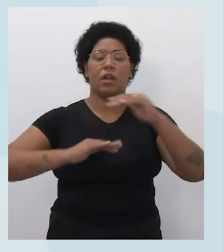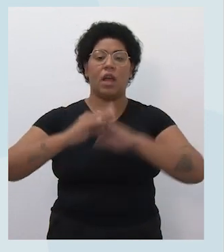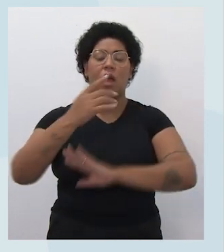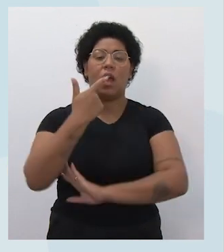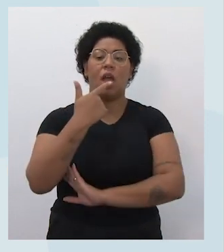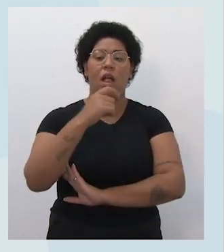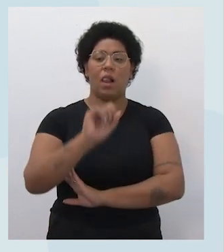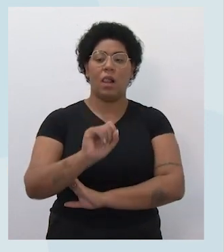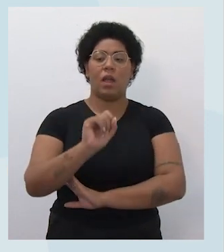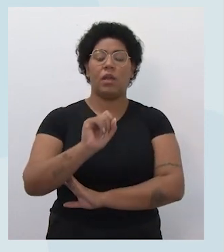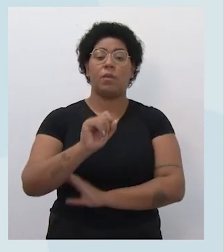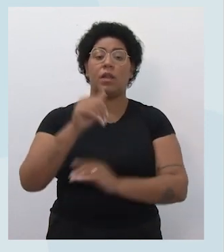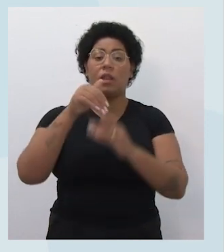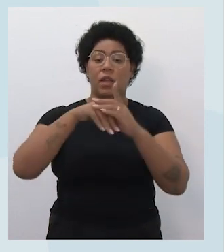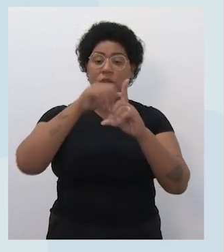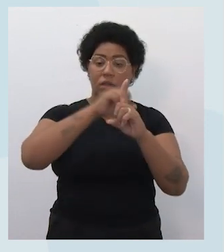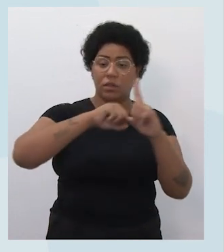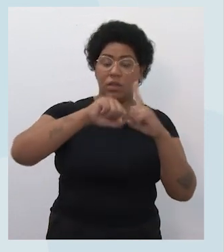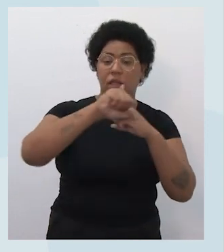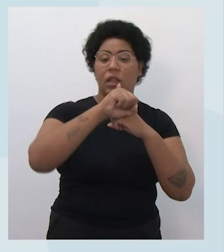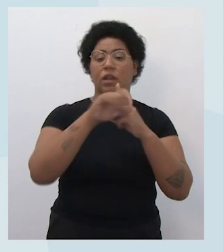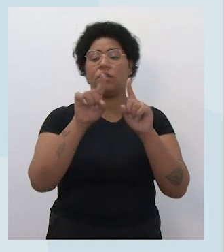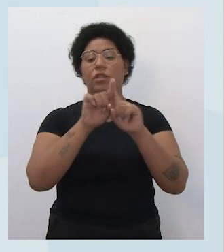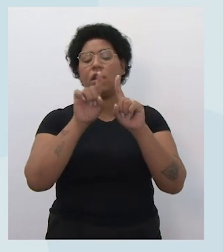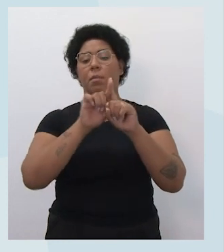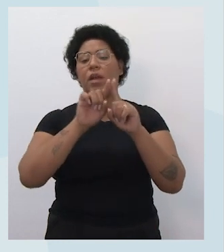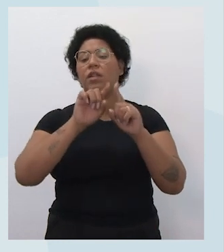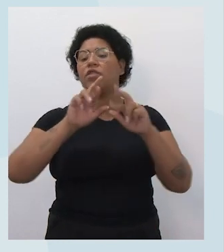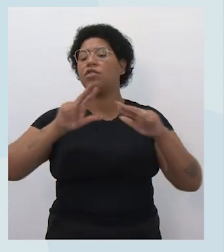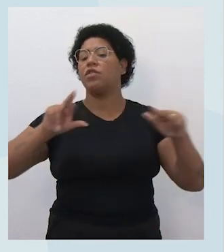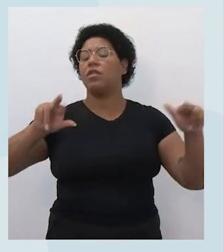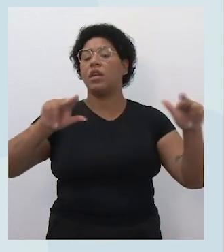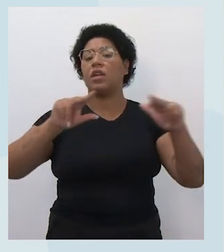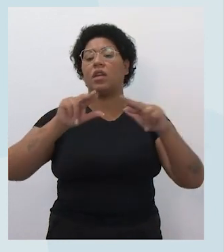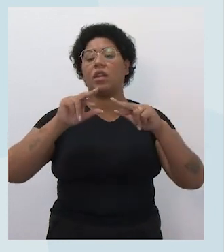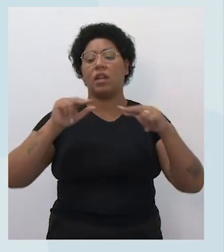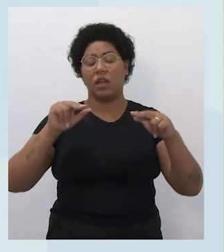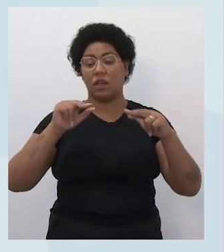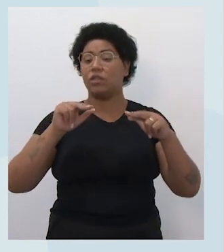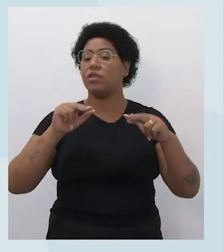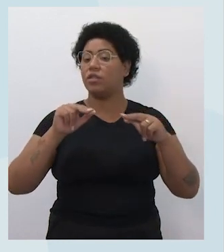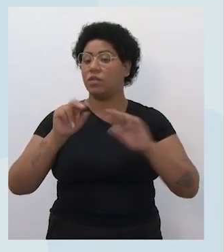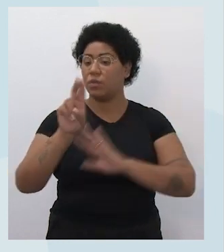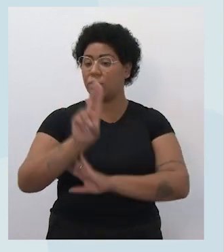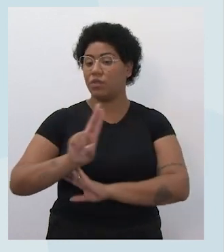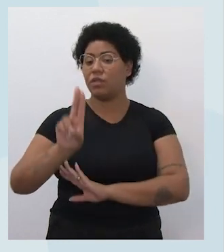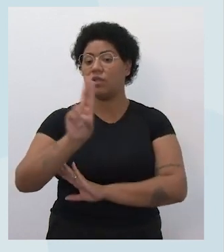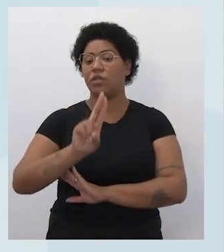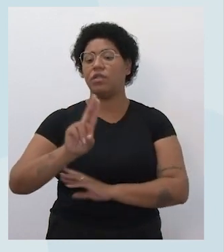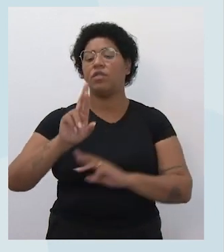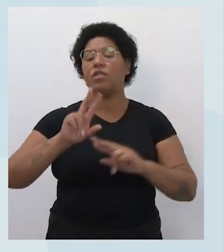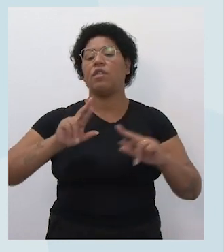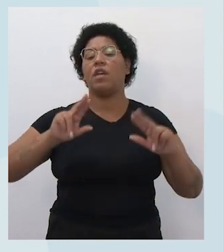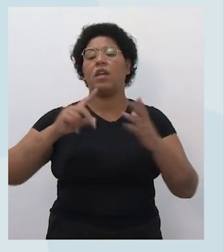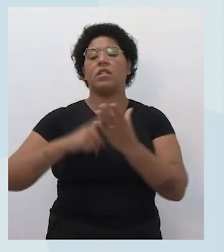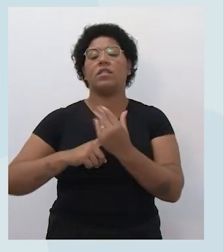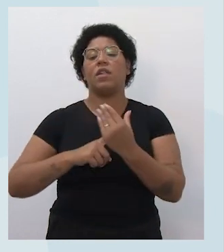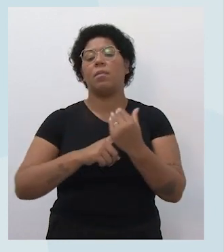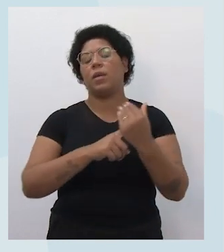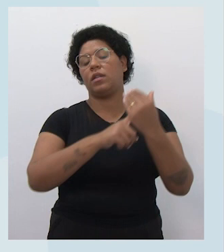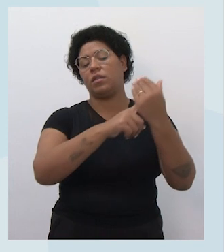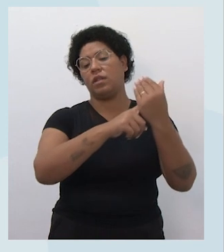Trabalhar as práticas sociais de linguagem veiculadas em diferentes mídias, utilizando diversas